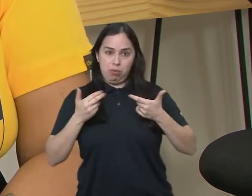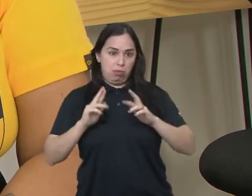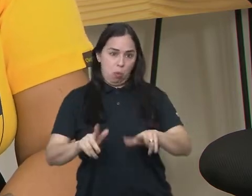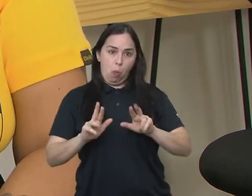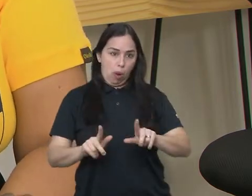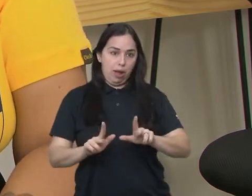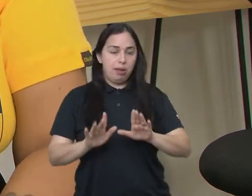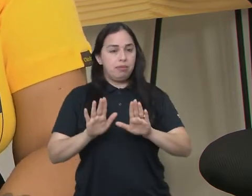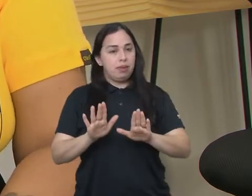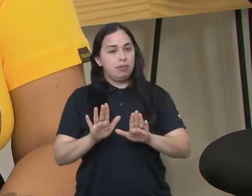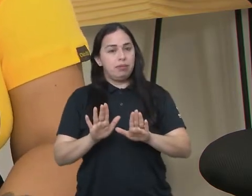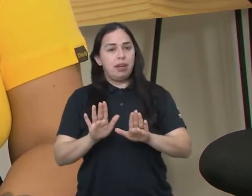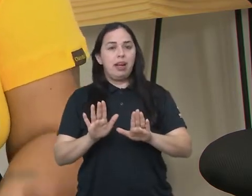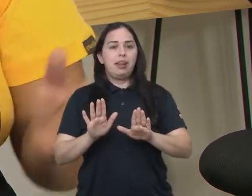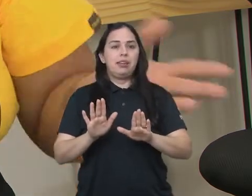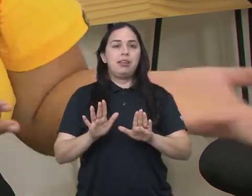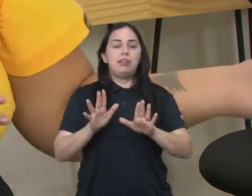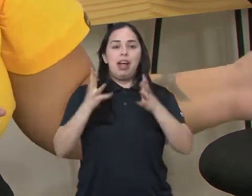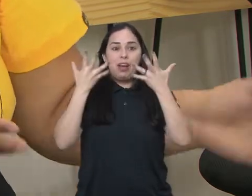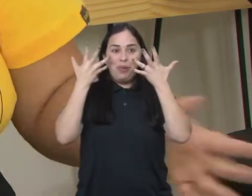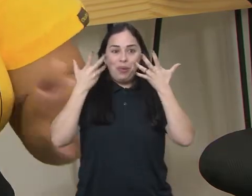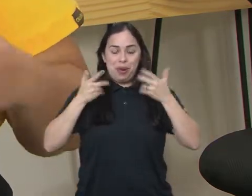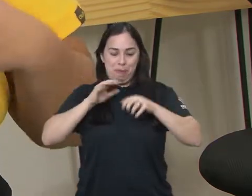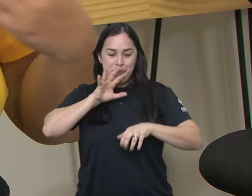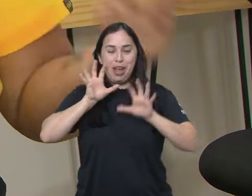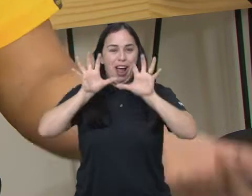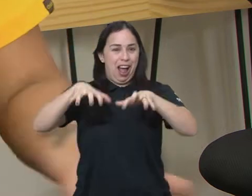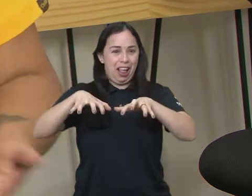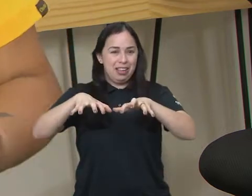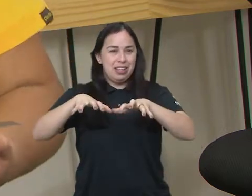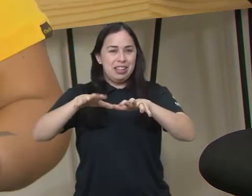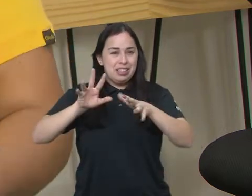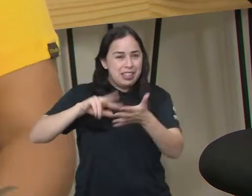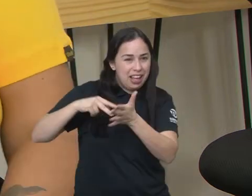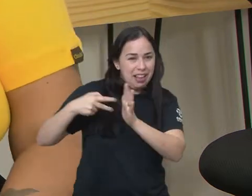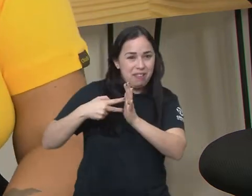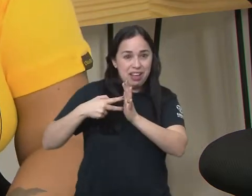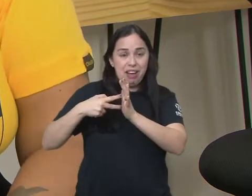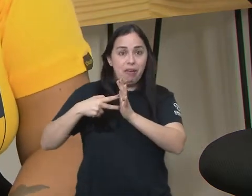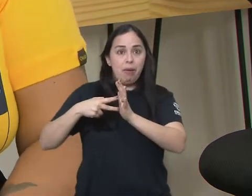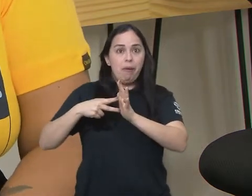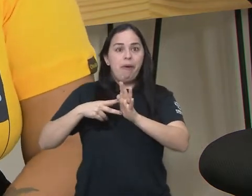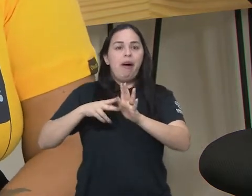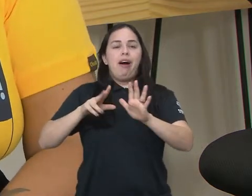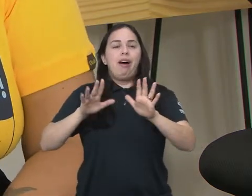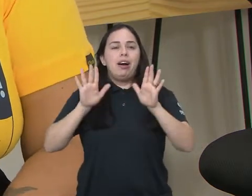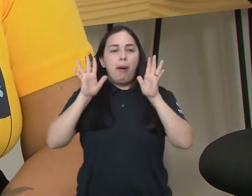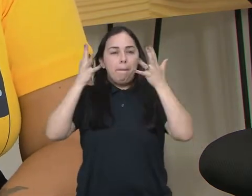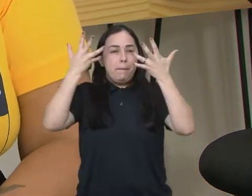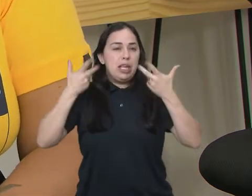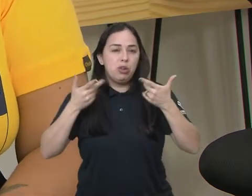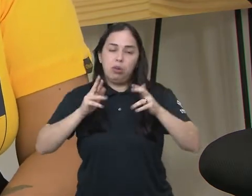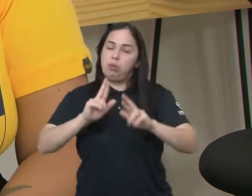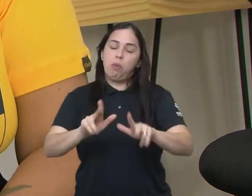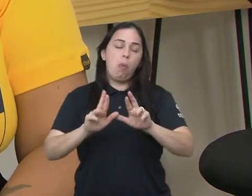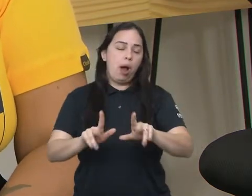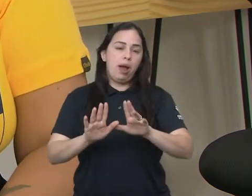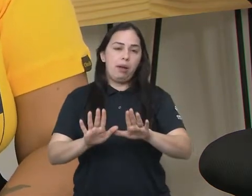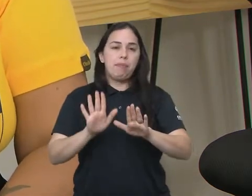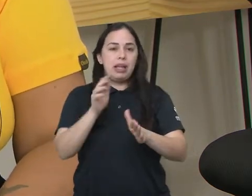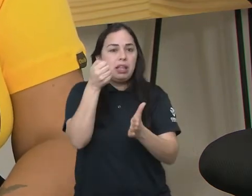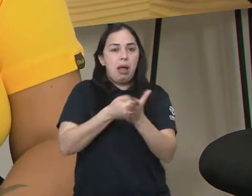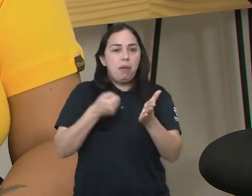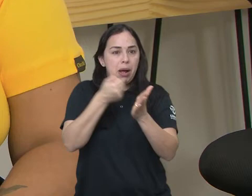animal. Vai inevitavelmente, chama Bicho Selvagem, inevitavelmente vai falar algo sobre isso, mas não é nesse aspecto